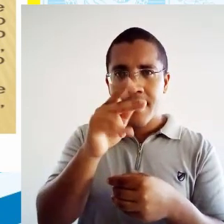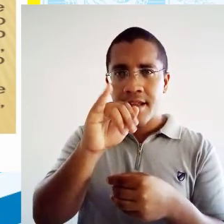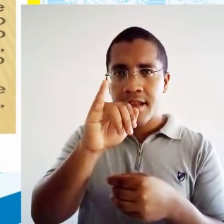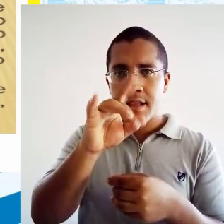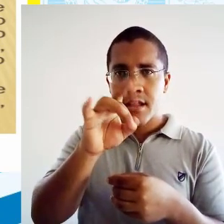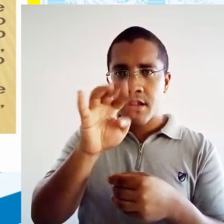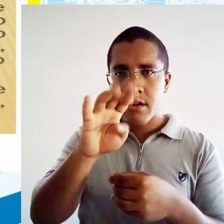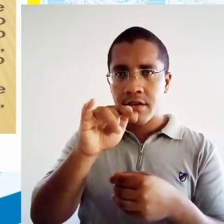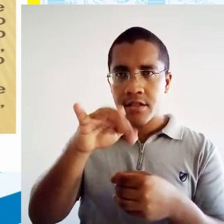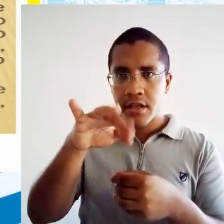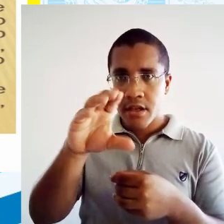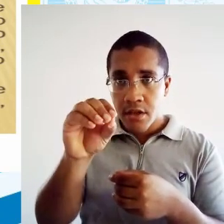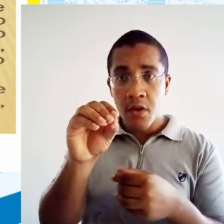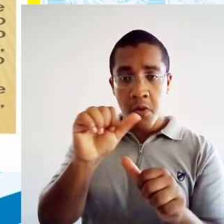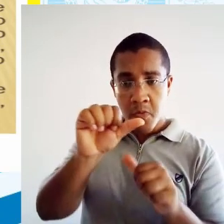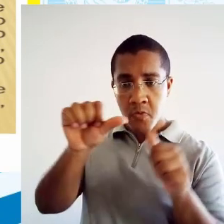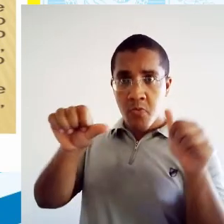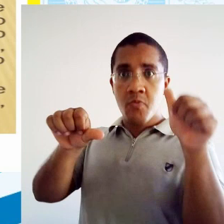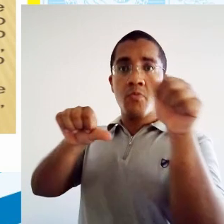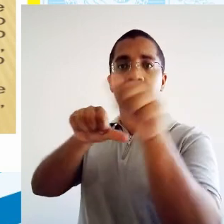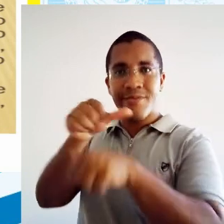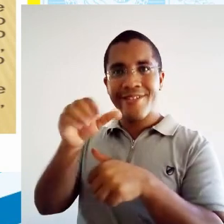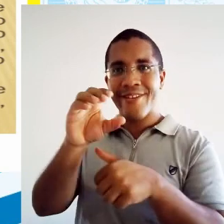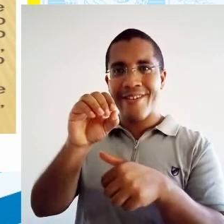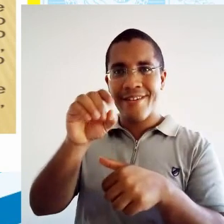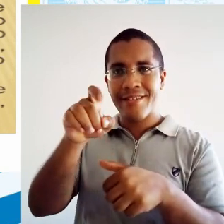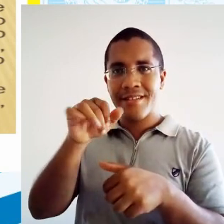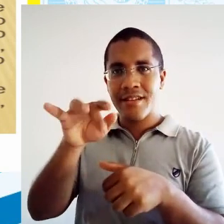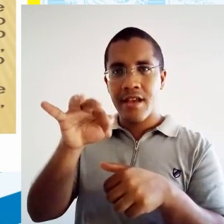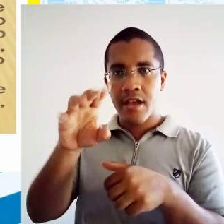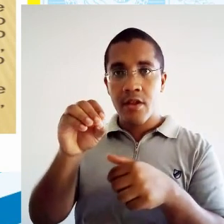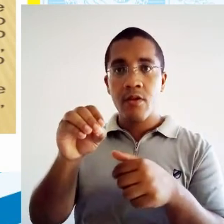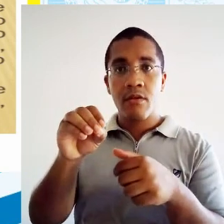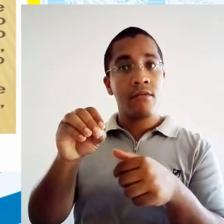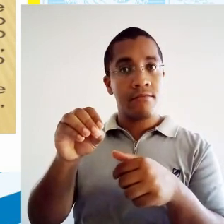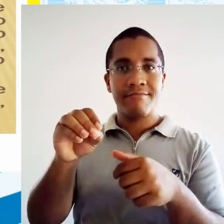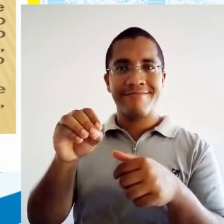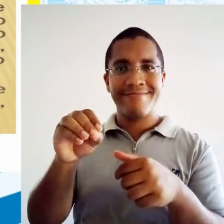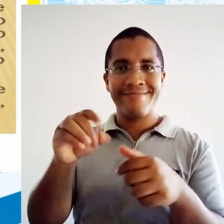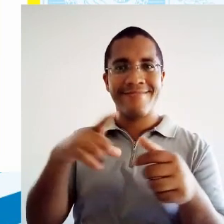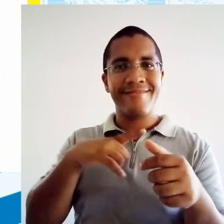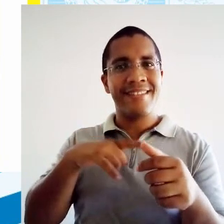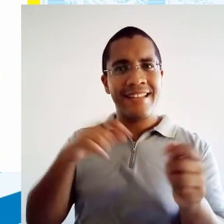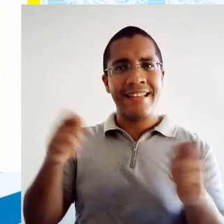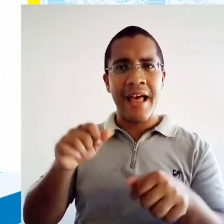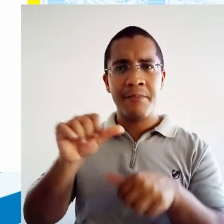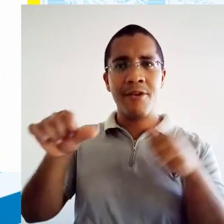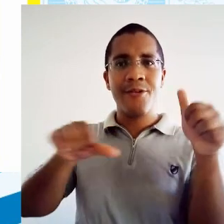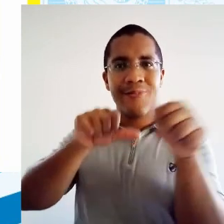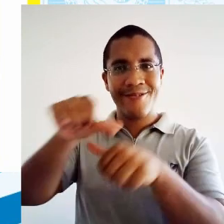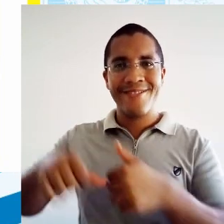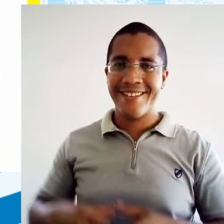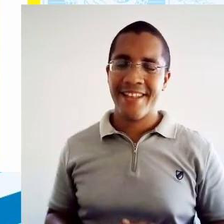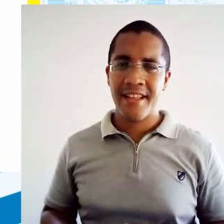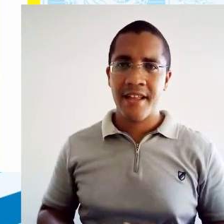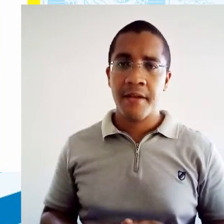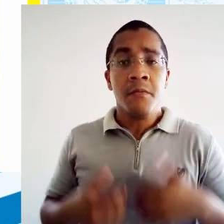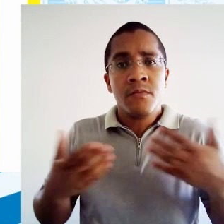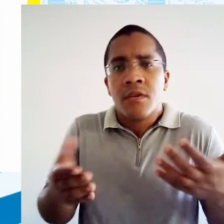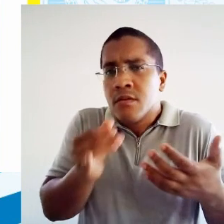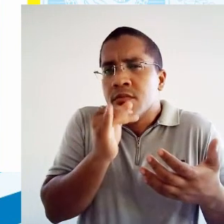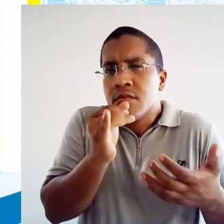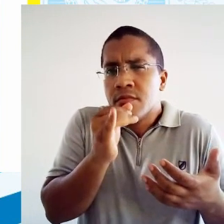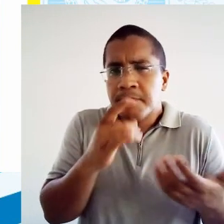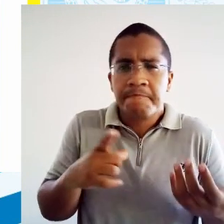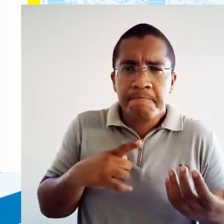também por meio da corrente elétrica, realizando a hidrólise da água. Nas transformações químicas e